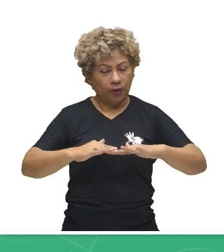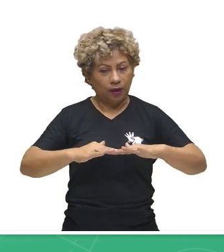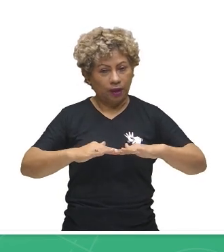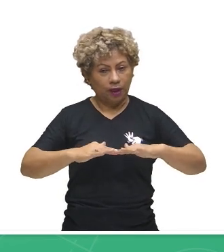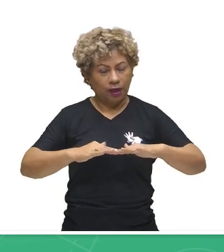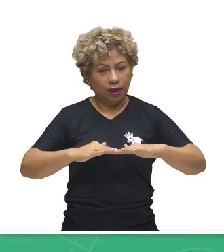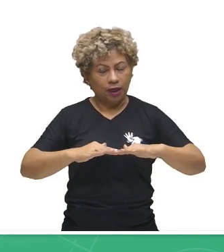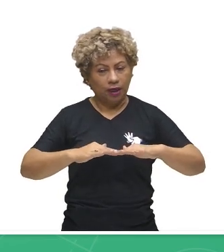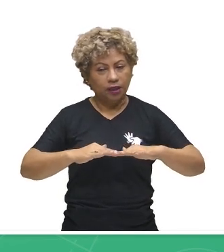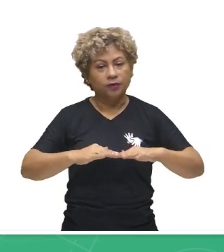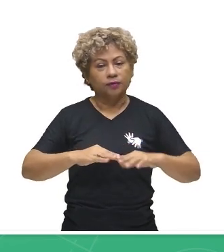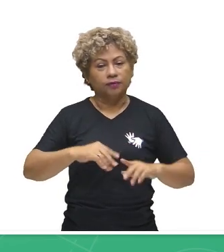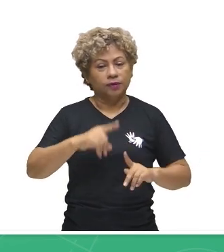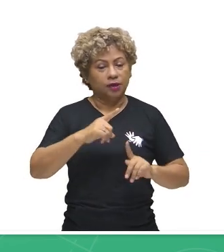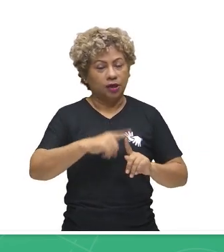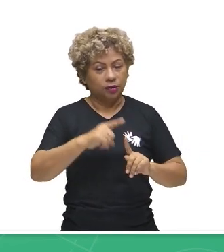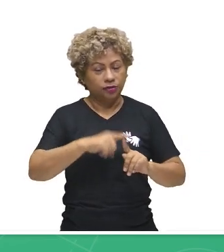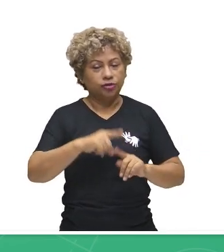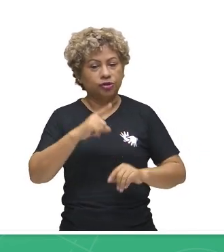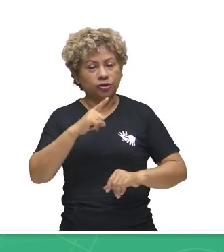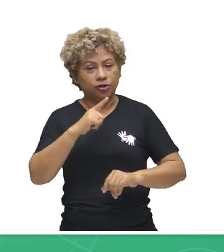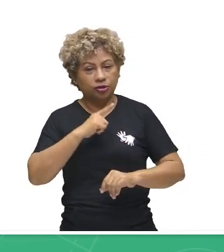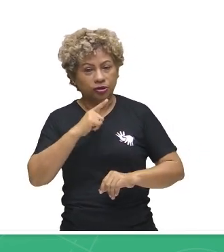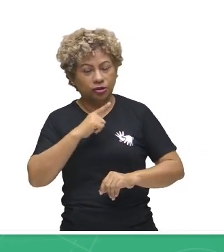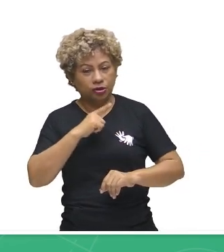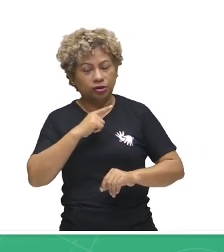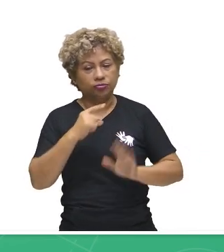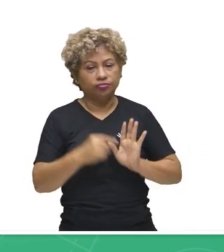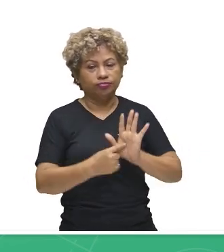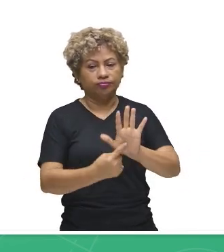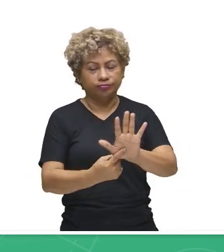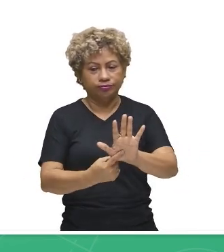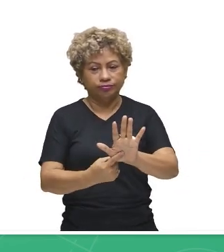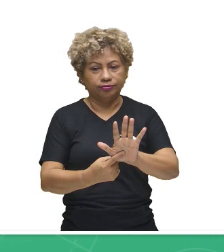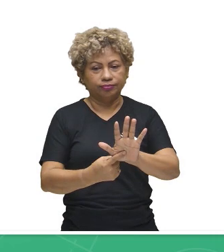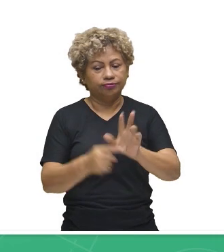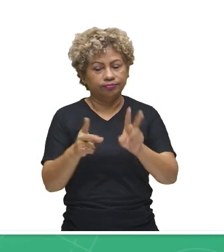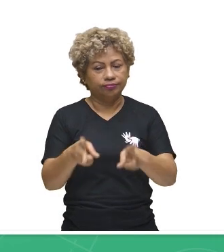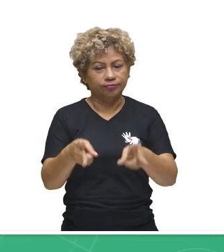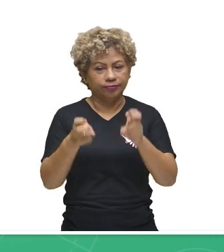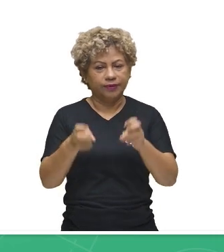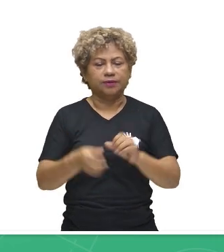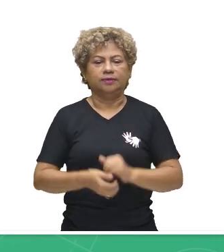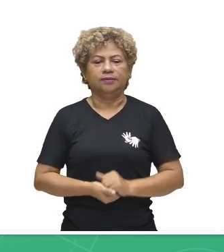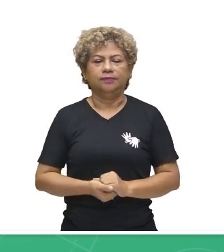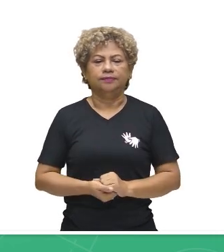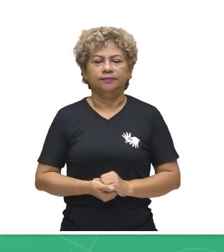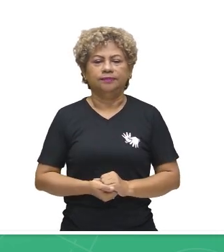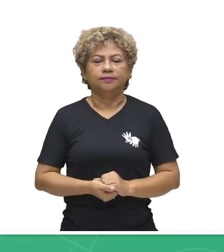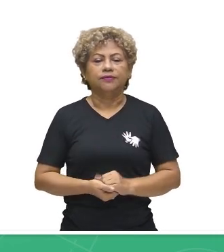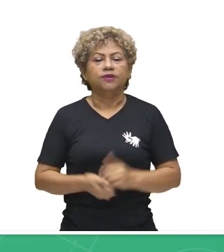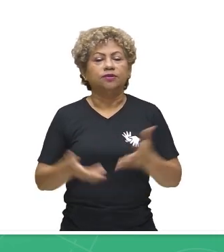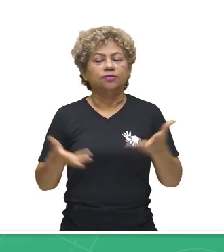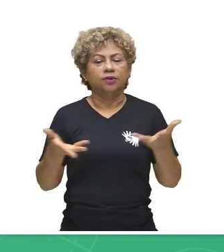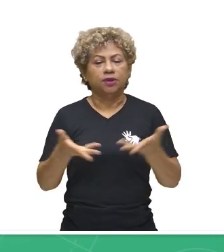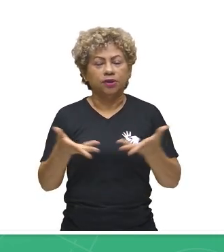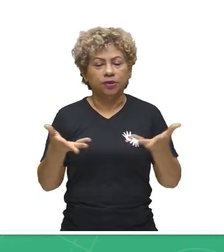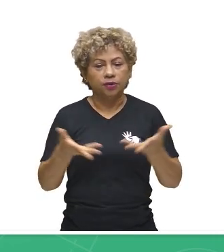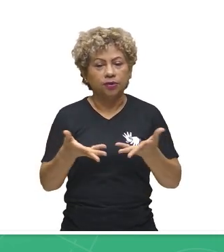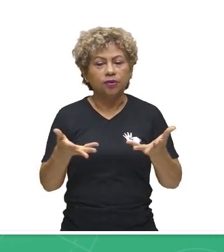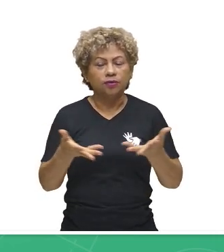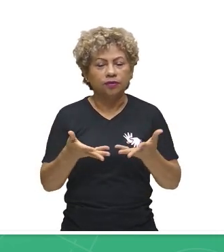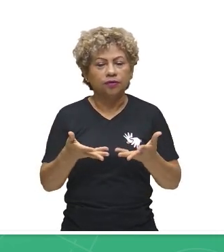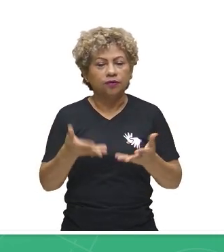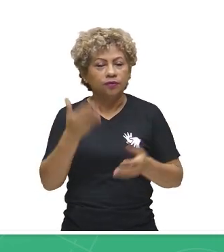móvel tem sua função horária representada no gráfico a seguir. Vejam, vamos determinar para esse